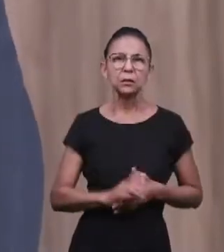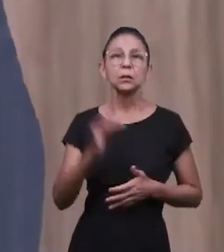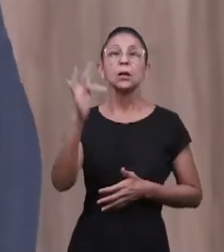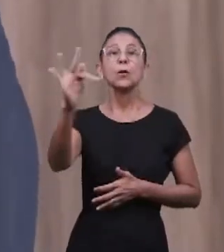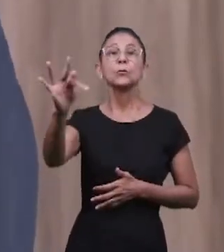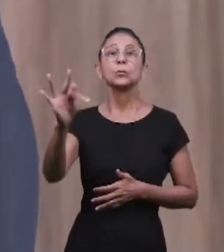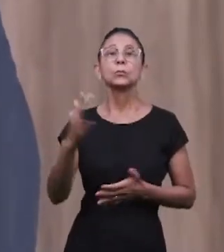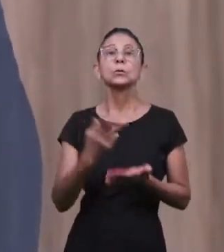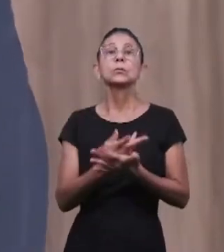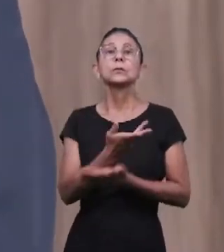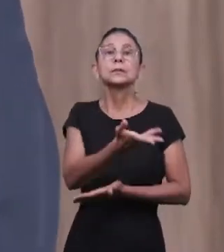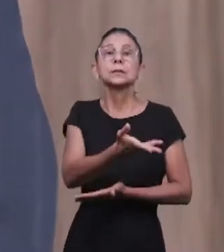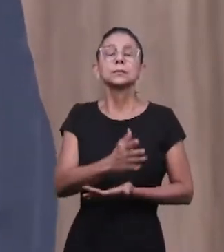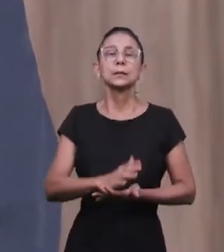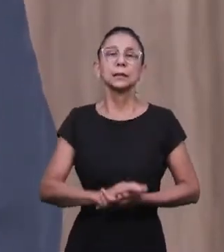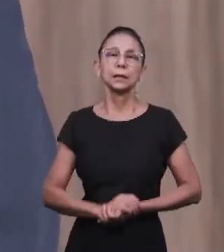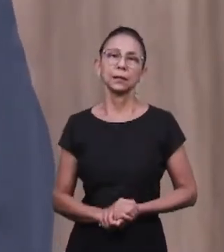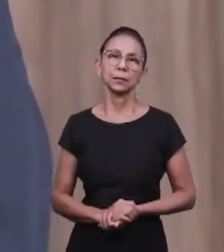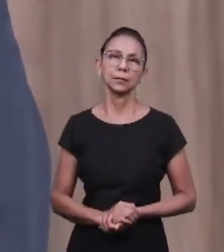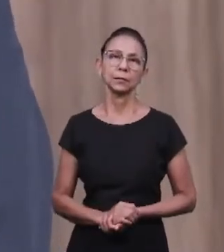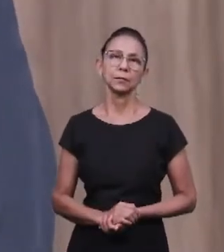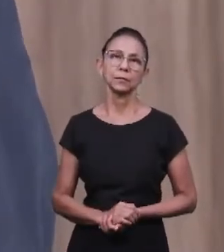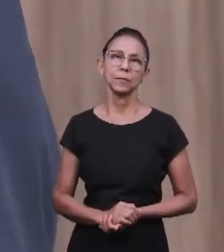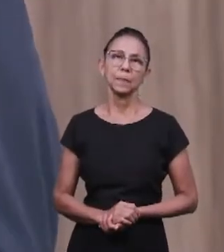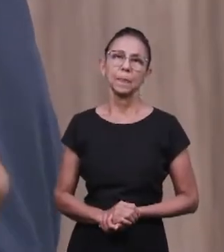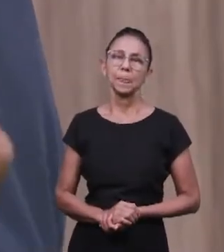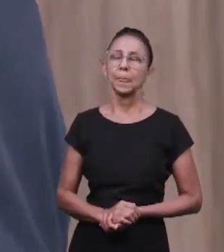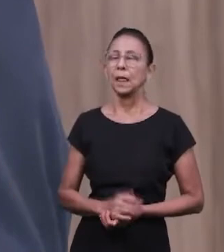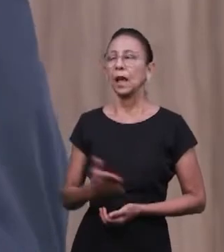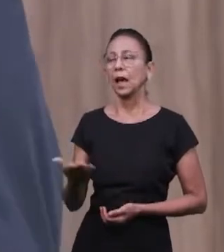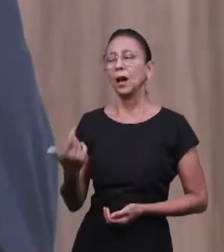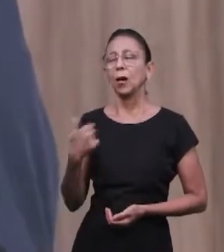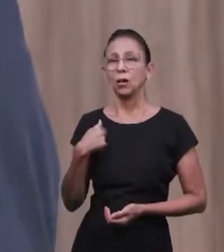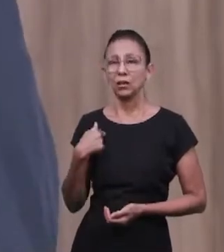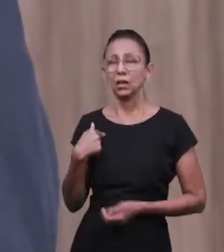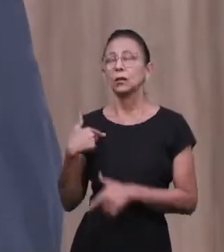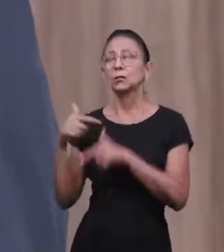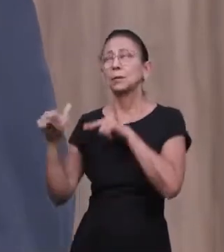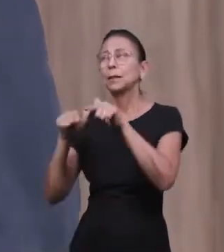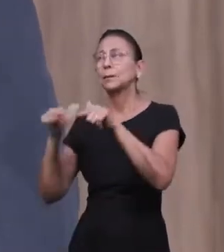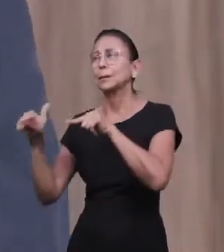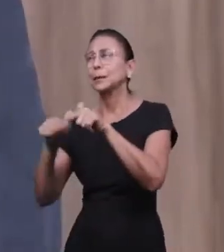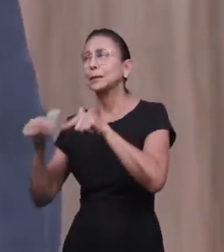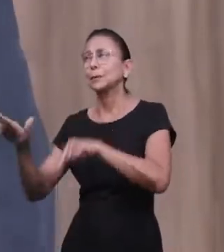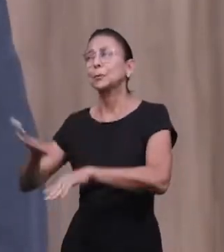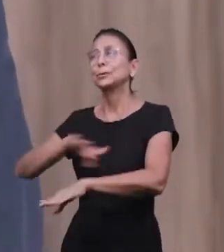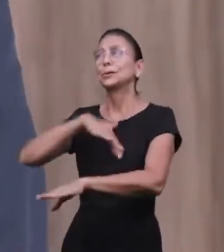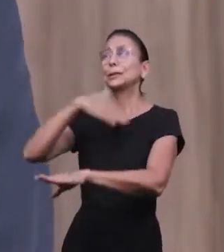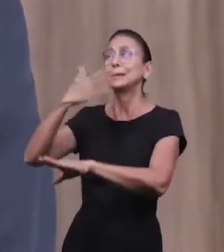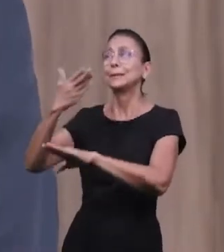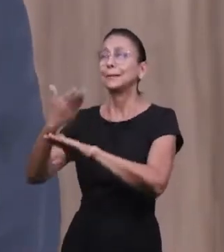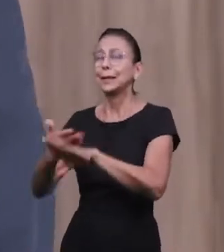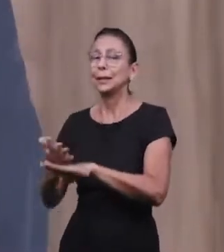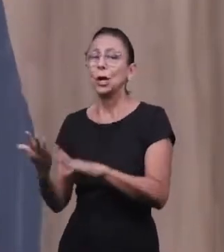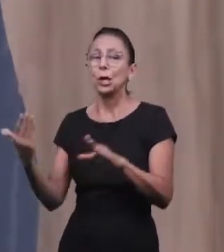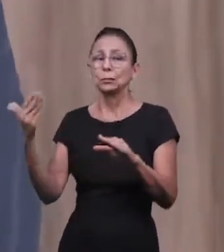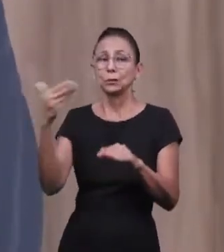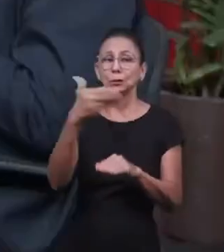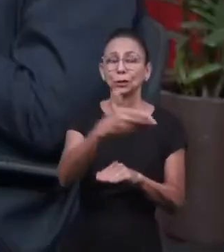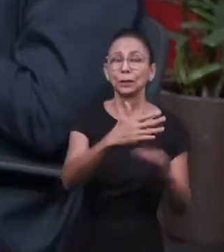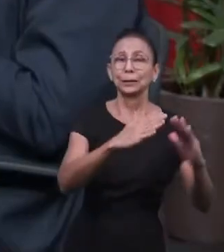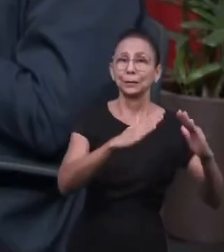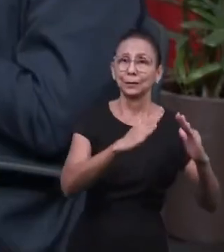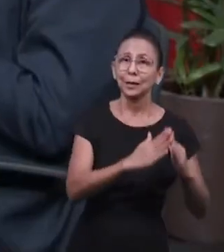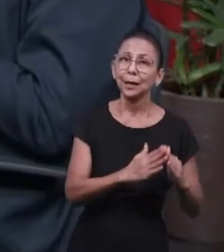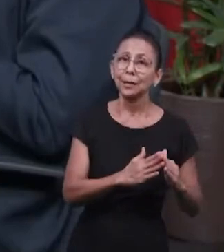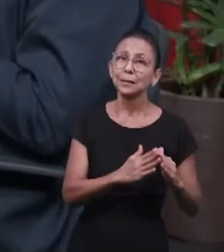dê tudo que seu filho quer. Ah, eu dou tudo porque eu trabalho demais, se eu chegar em casa e fizer a vontade dele, pode ser ruim. É,